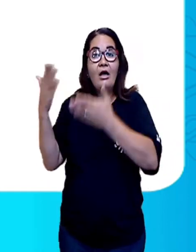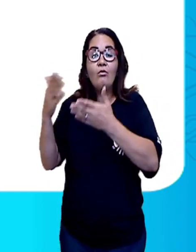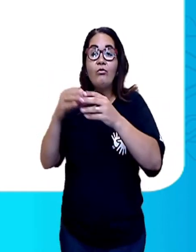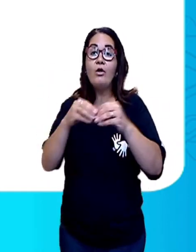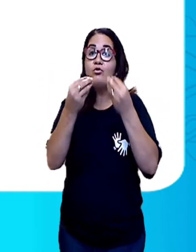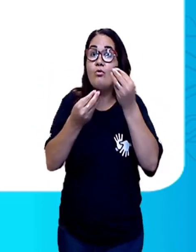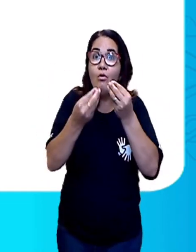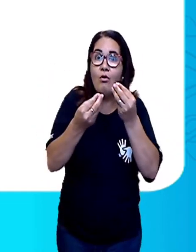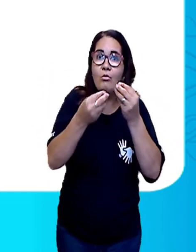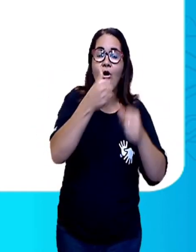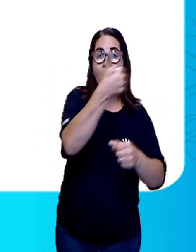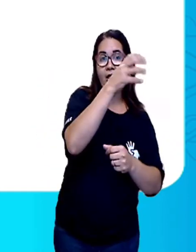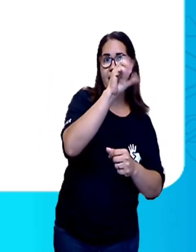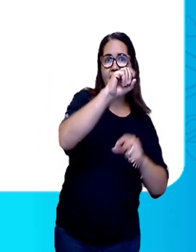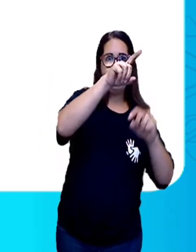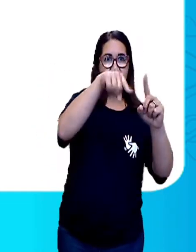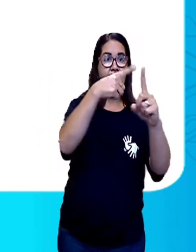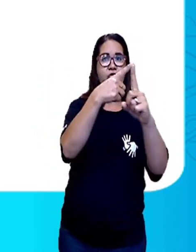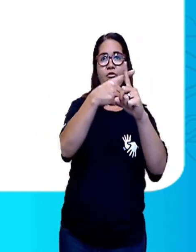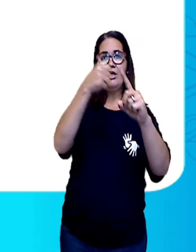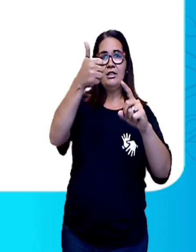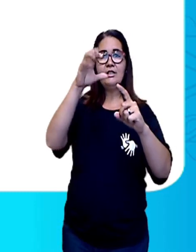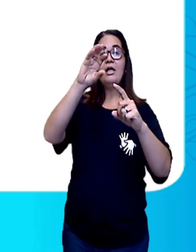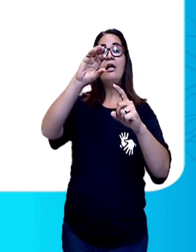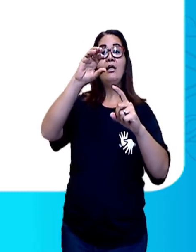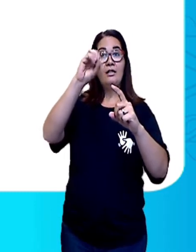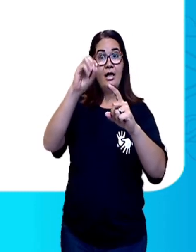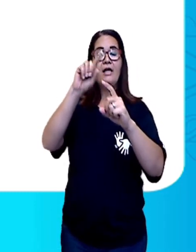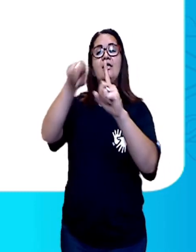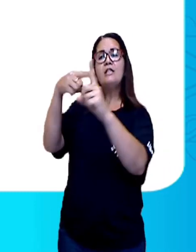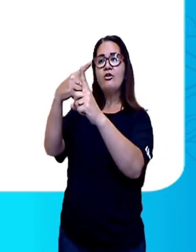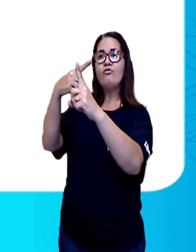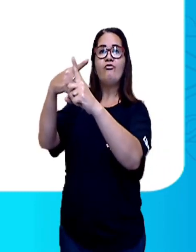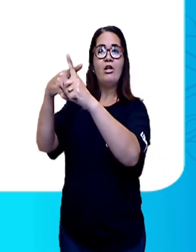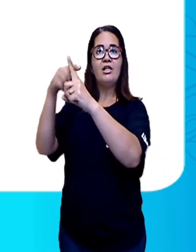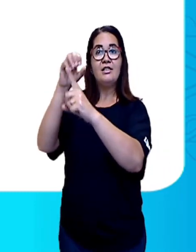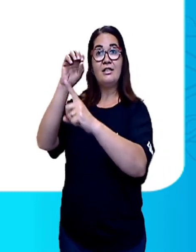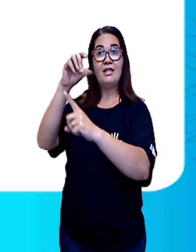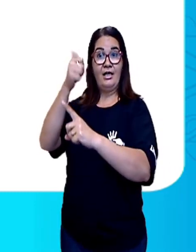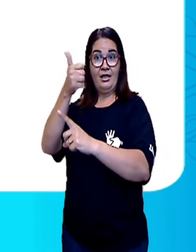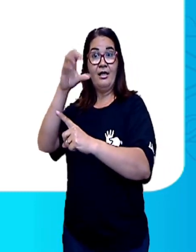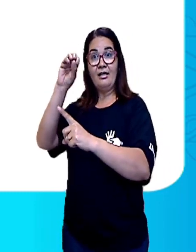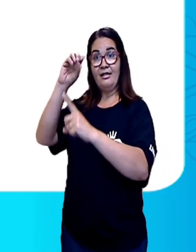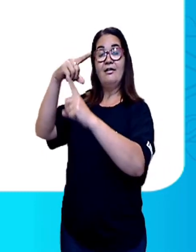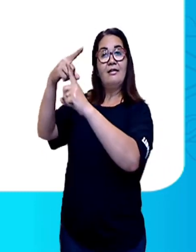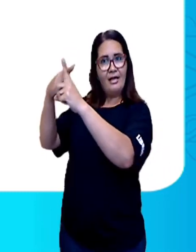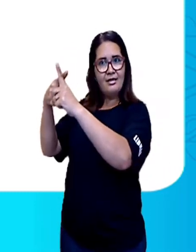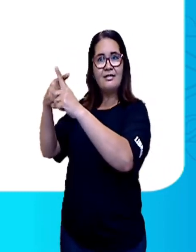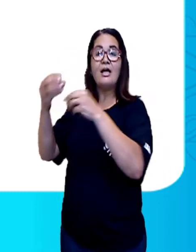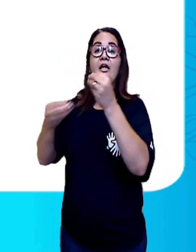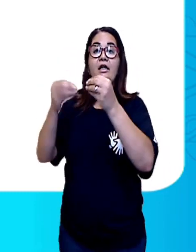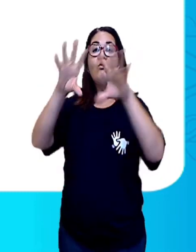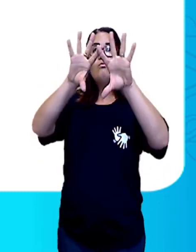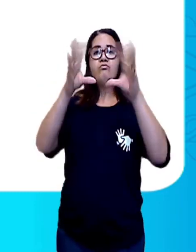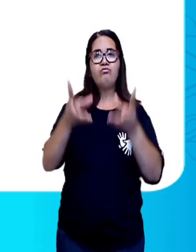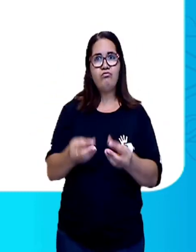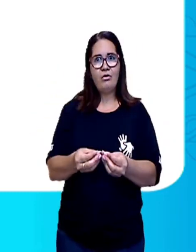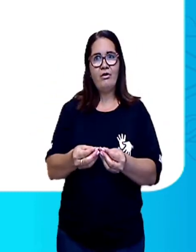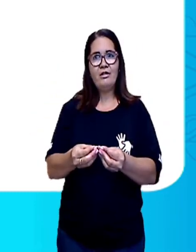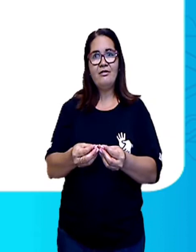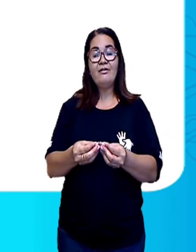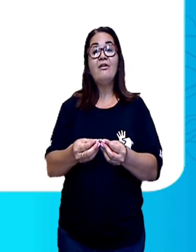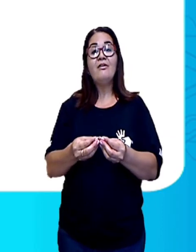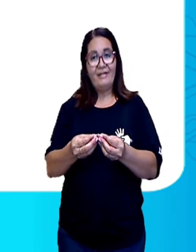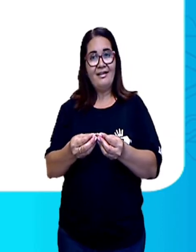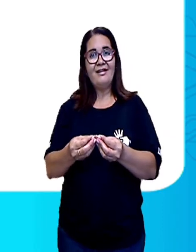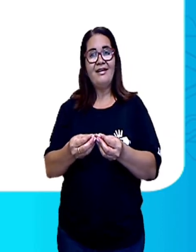eu vou ter 100, e 100 vezes 10 eu vou ter 1000. Então eu faço essa conversão de litro para